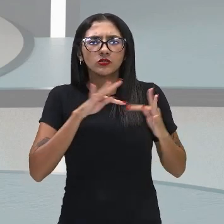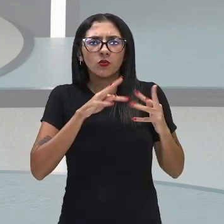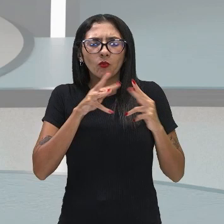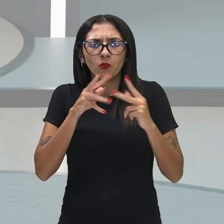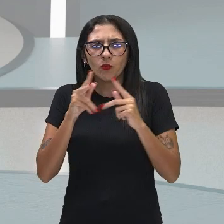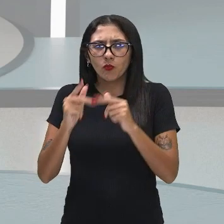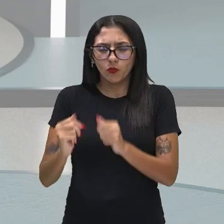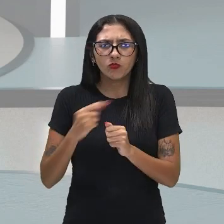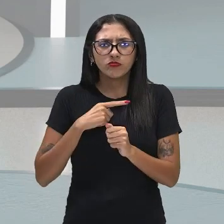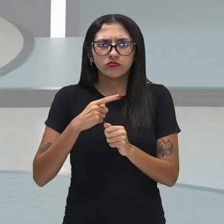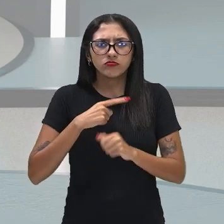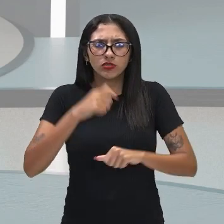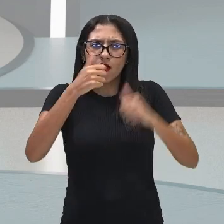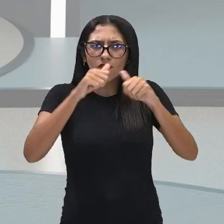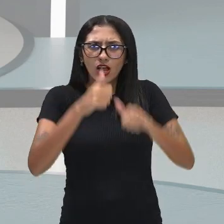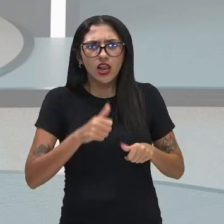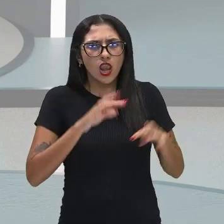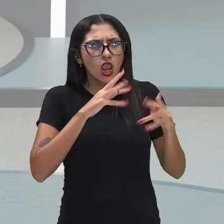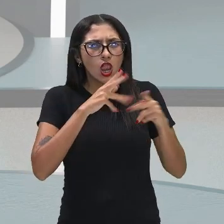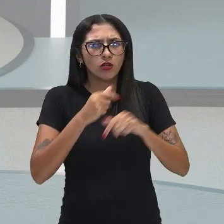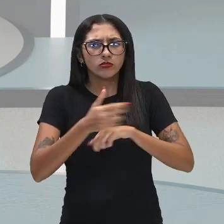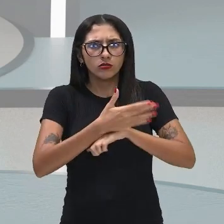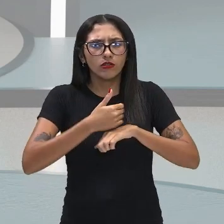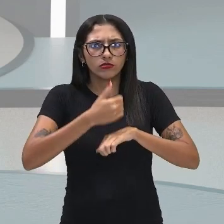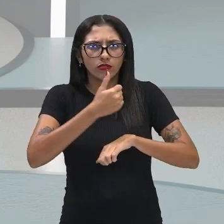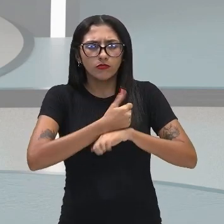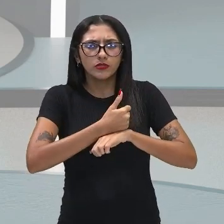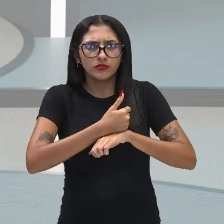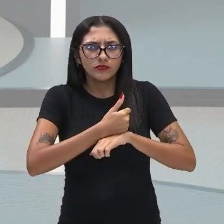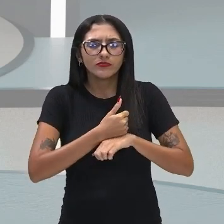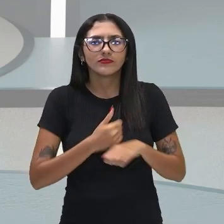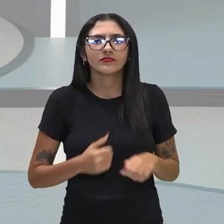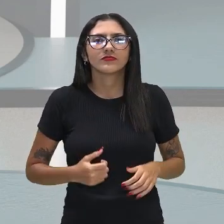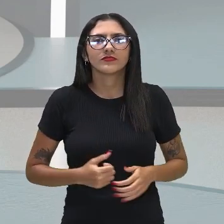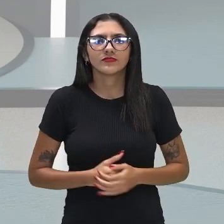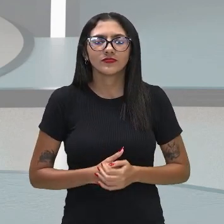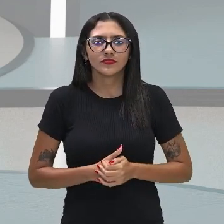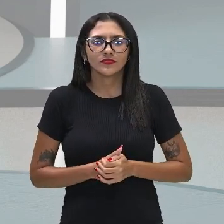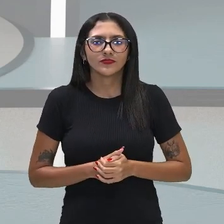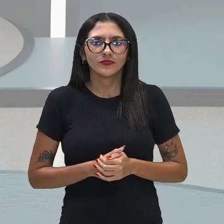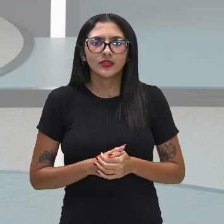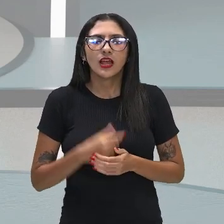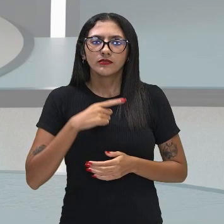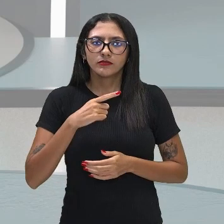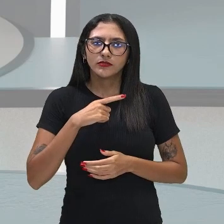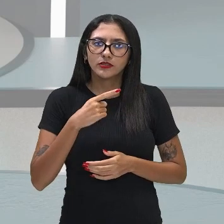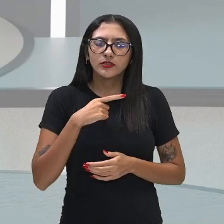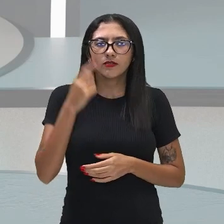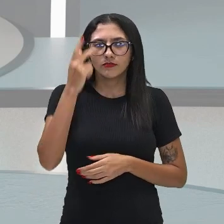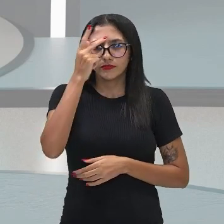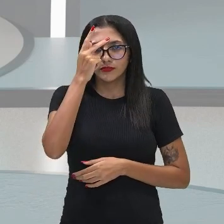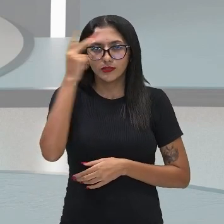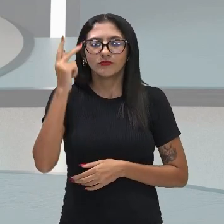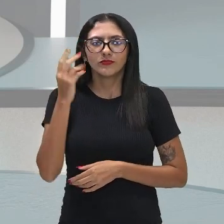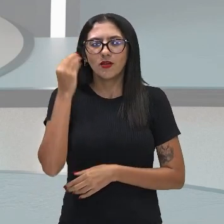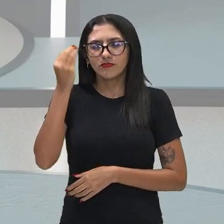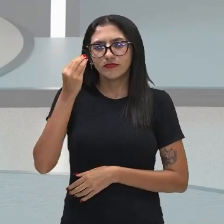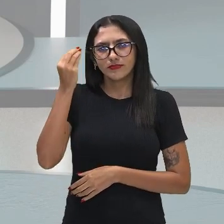não vai ser feitos com todos os atletas. Tem um pessoal qualificado que vai o quê?